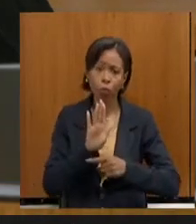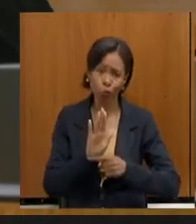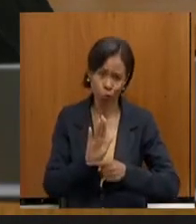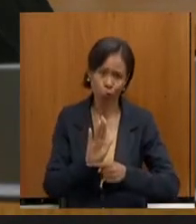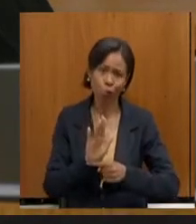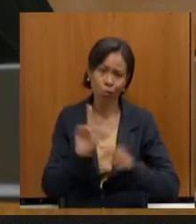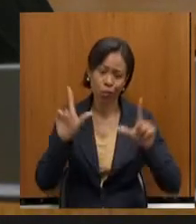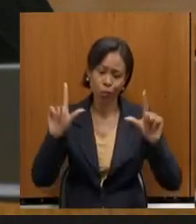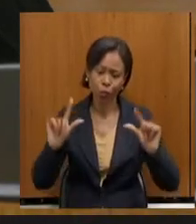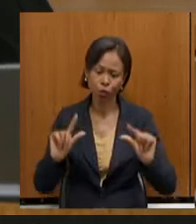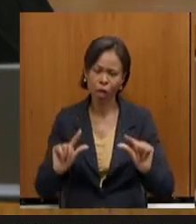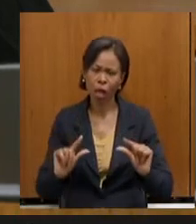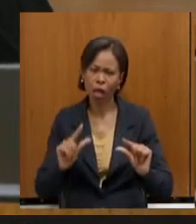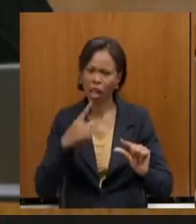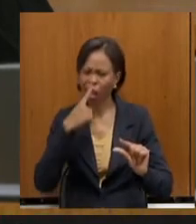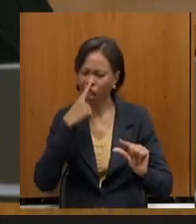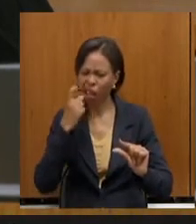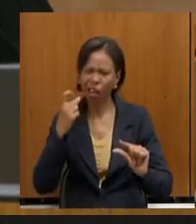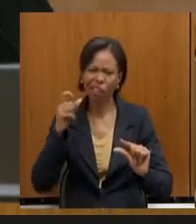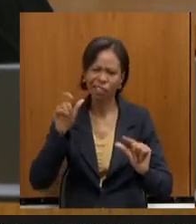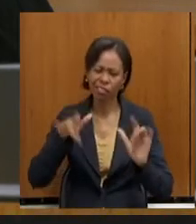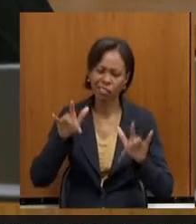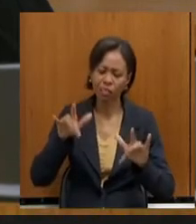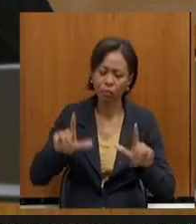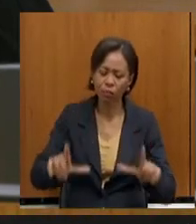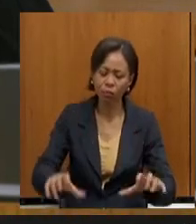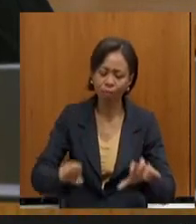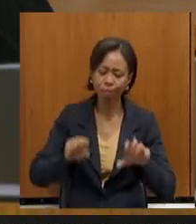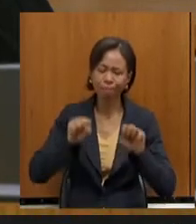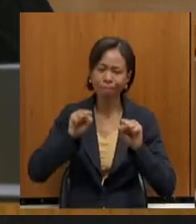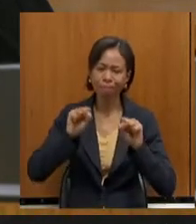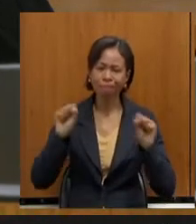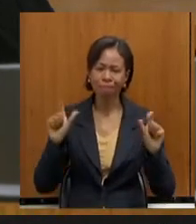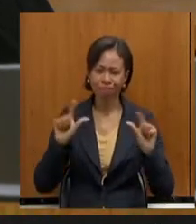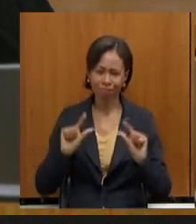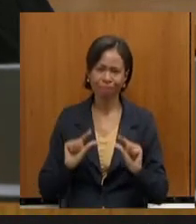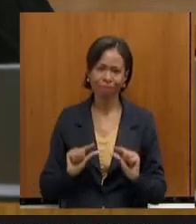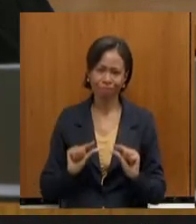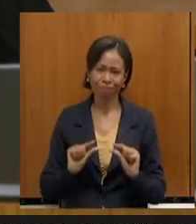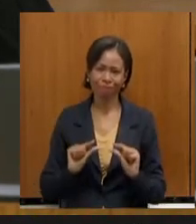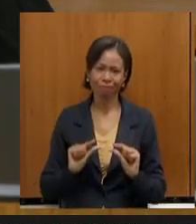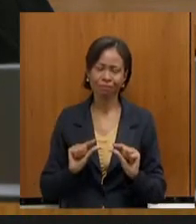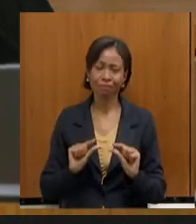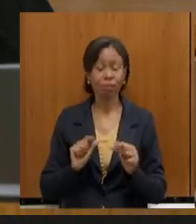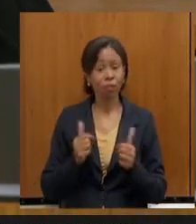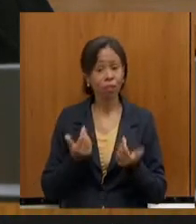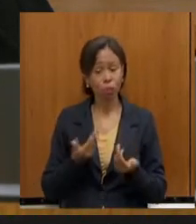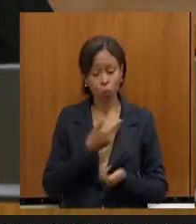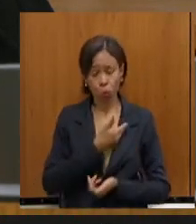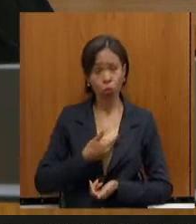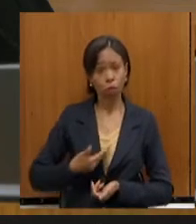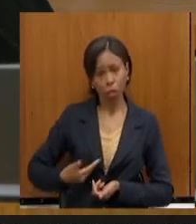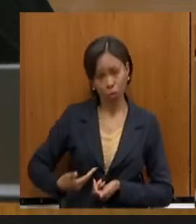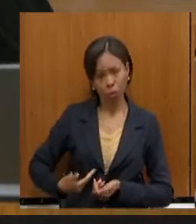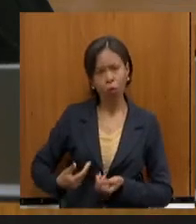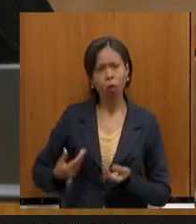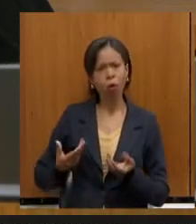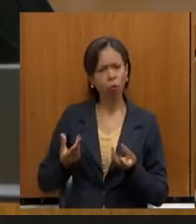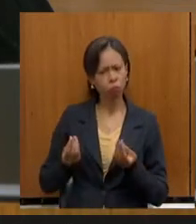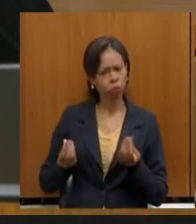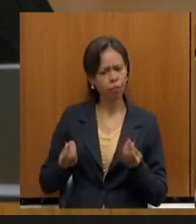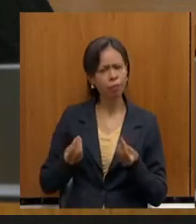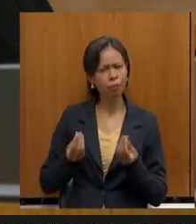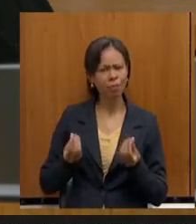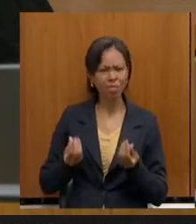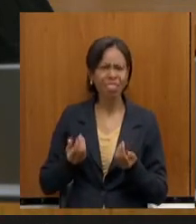de resíduos sólidos em aterros sanitários aumentando a vida útil e o governador com a sua sensibilidade apesar de toda dificuldade financeira